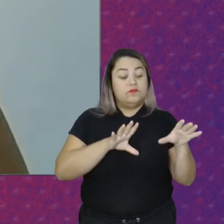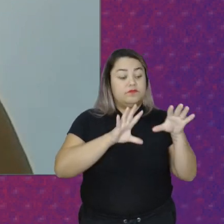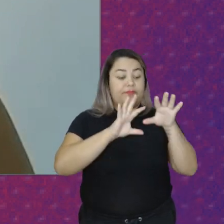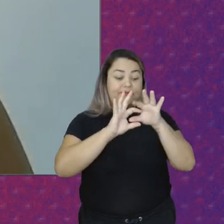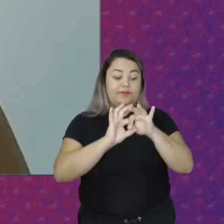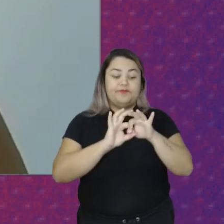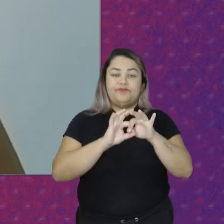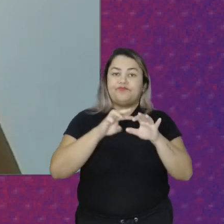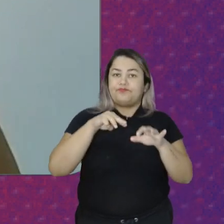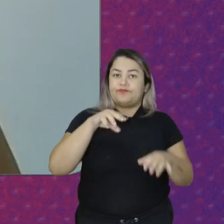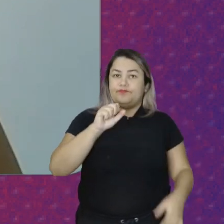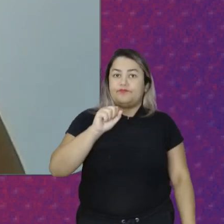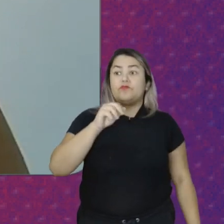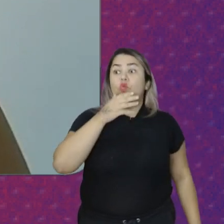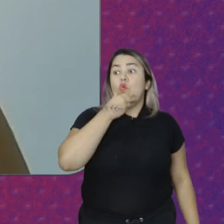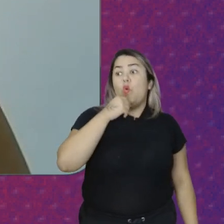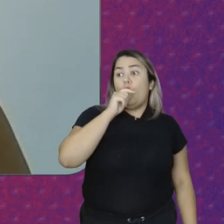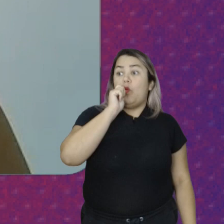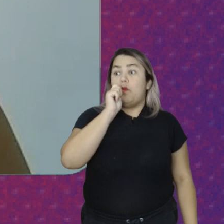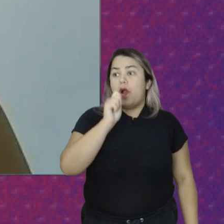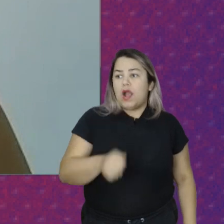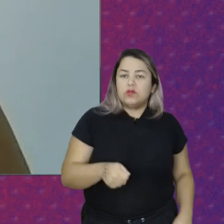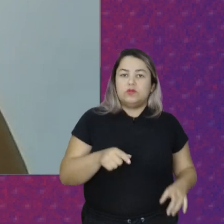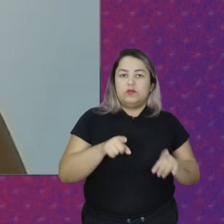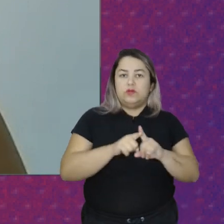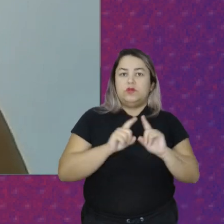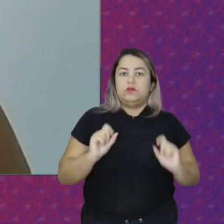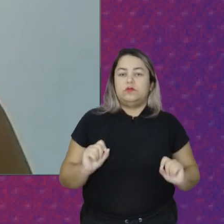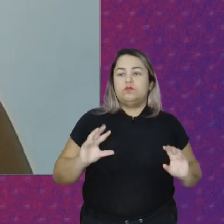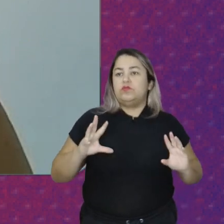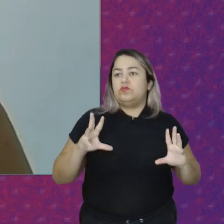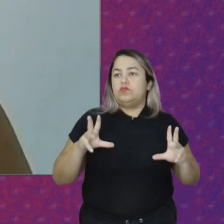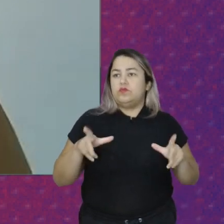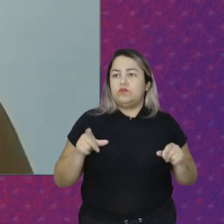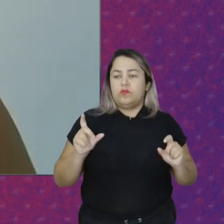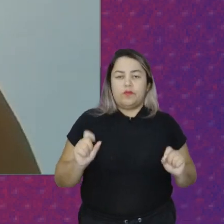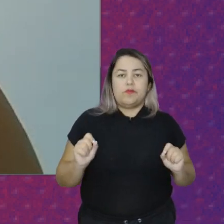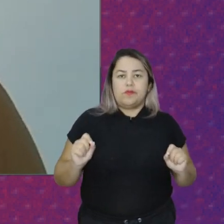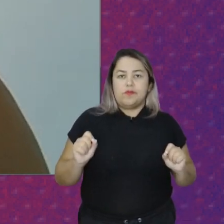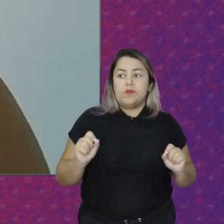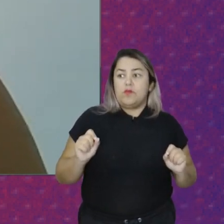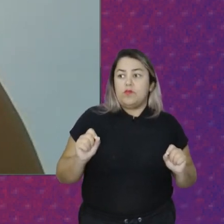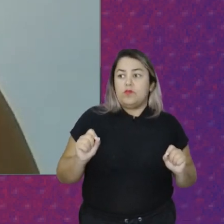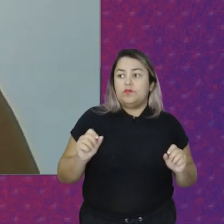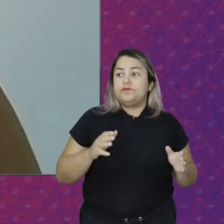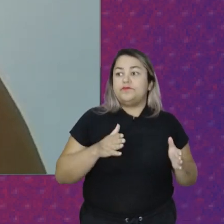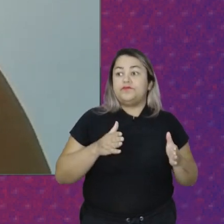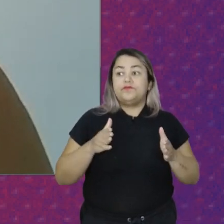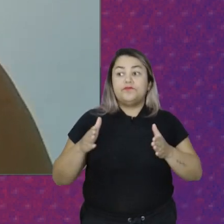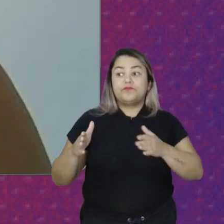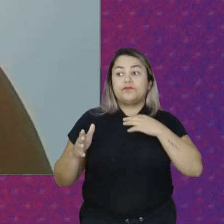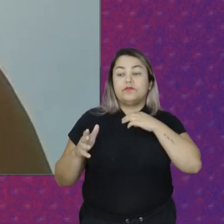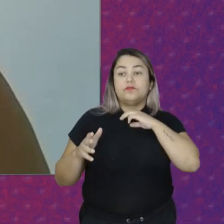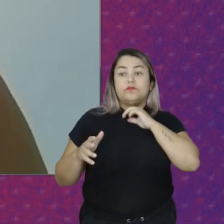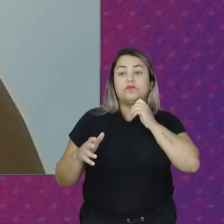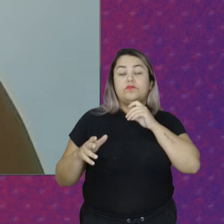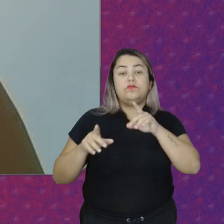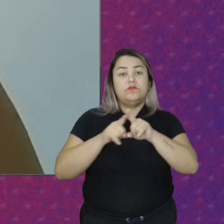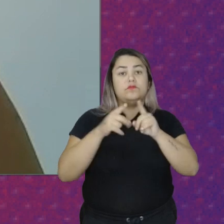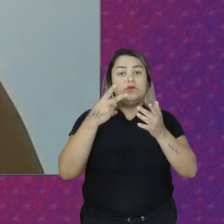com o machismo e com o racismo, e com as condições de classe, ele